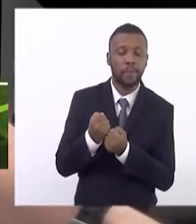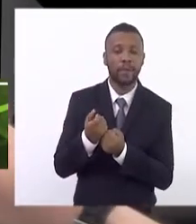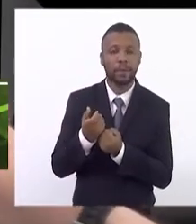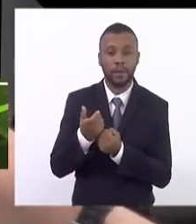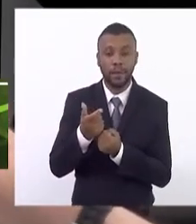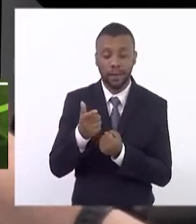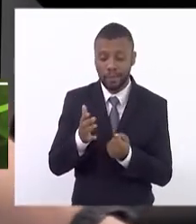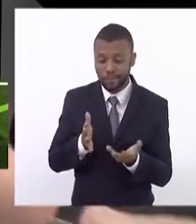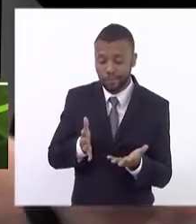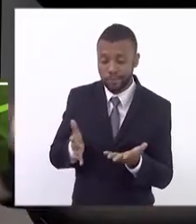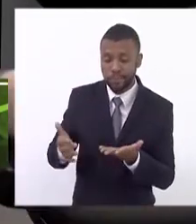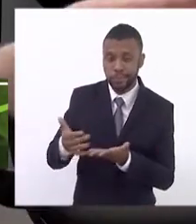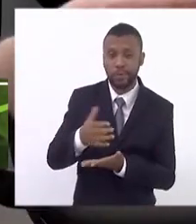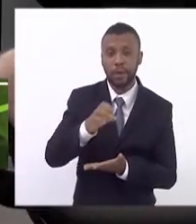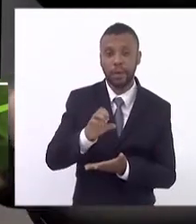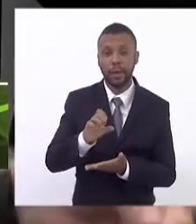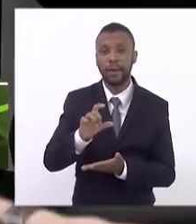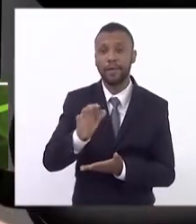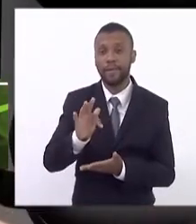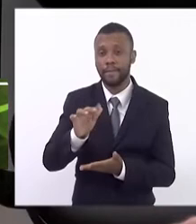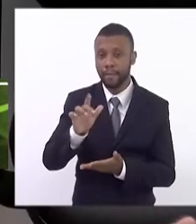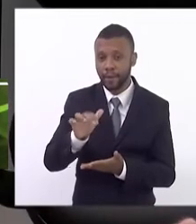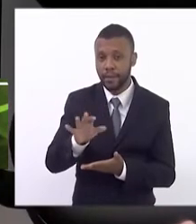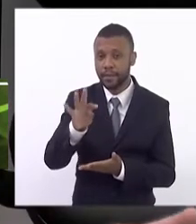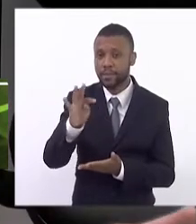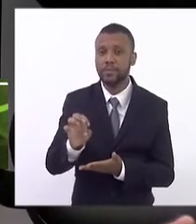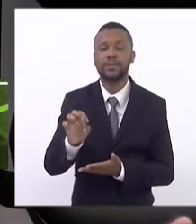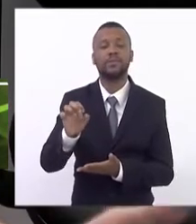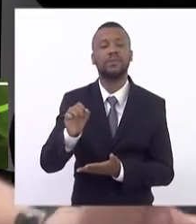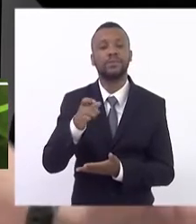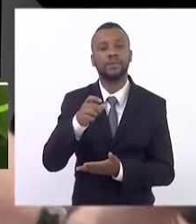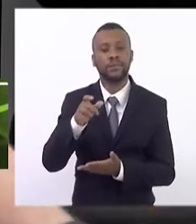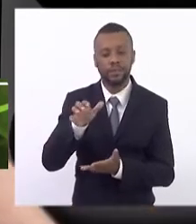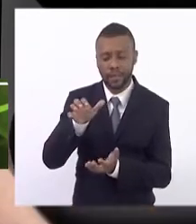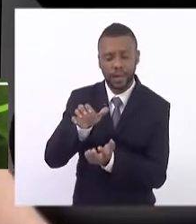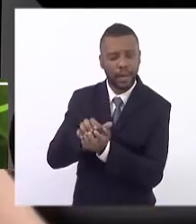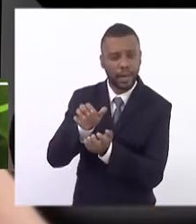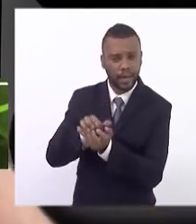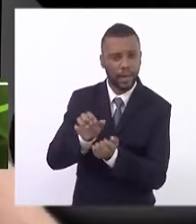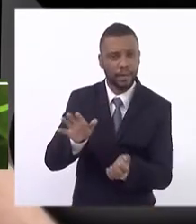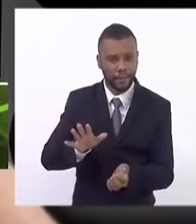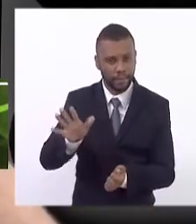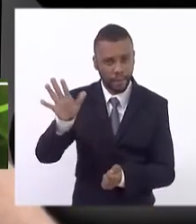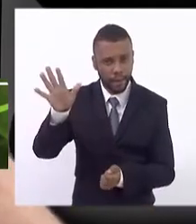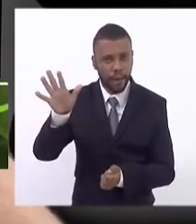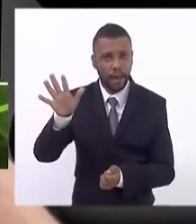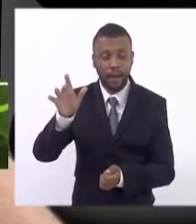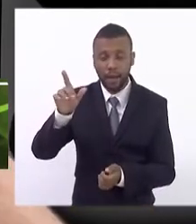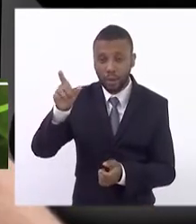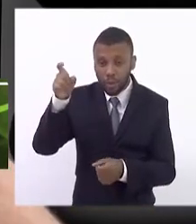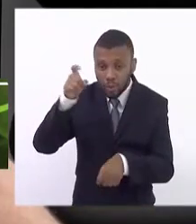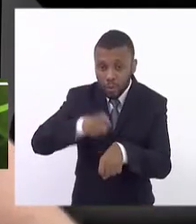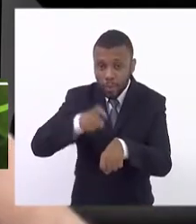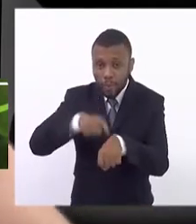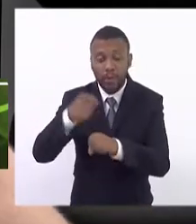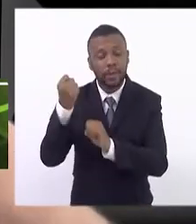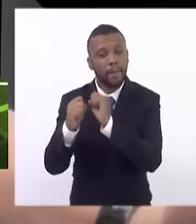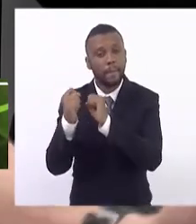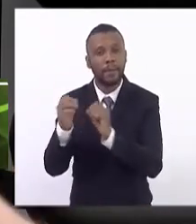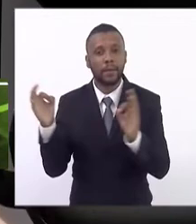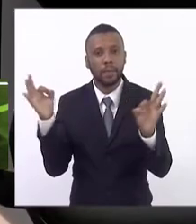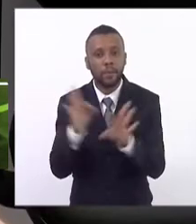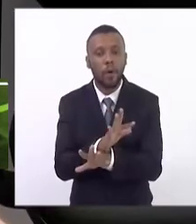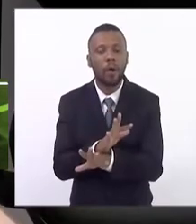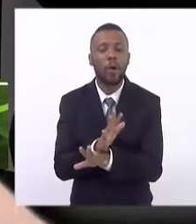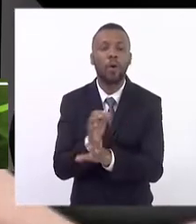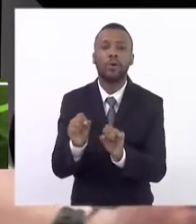esteja concluído, para assim que Águas do Rio concluir o sistema, a malha de coleta deles,